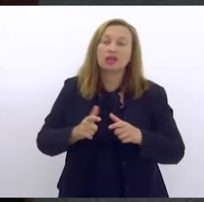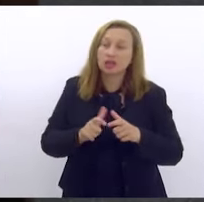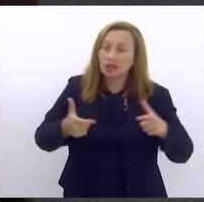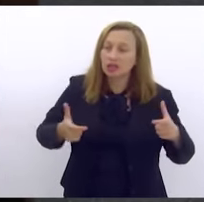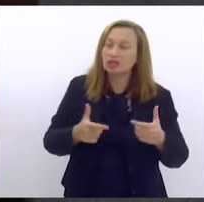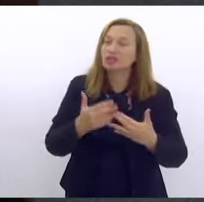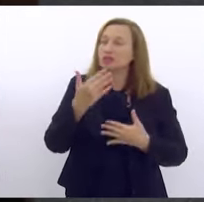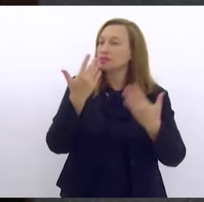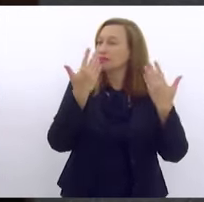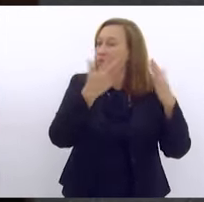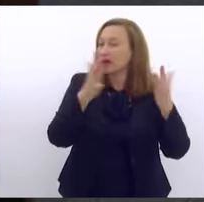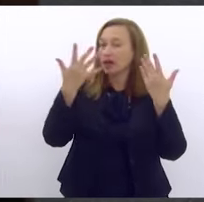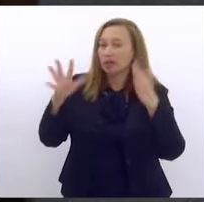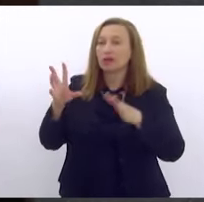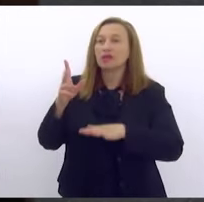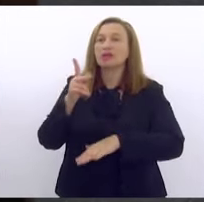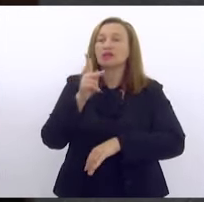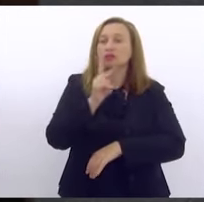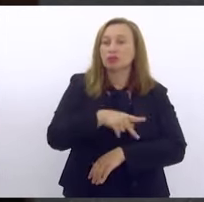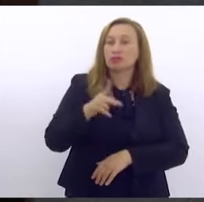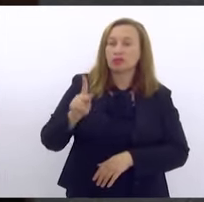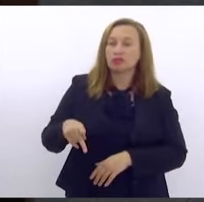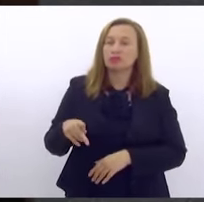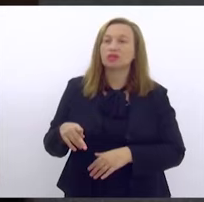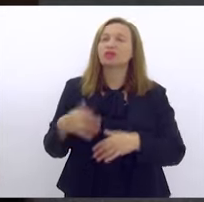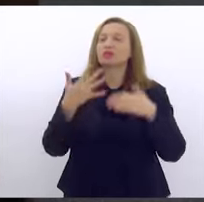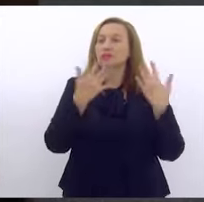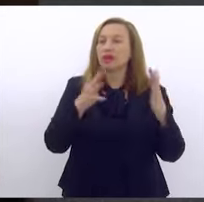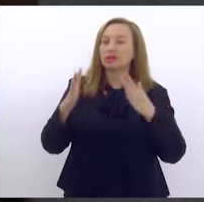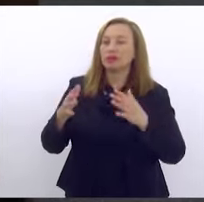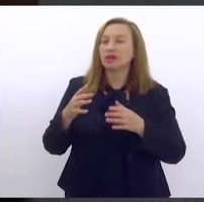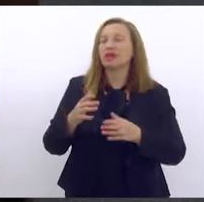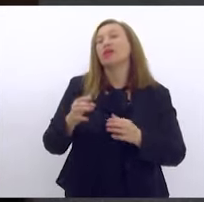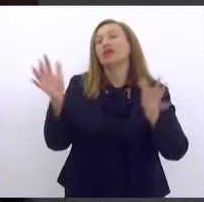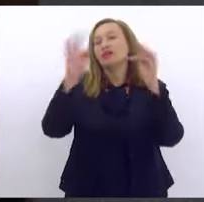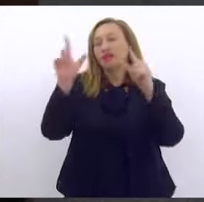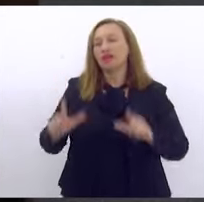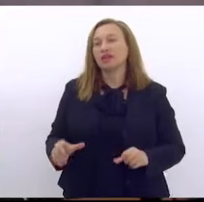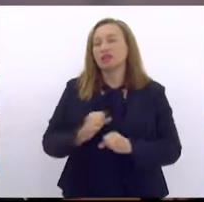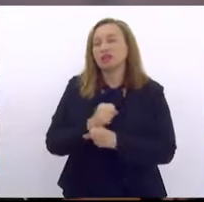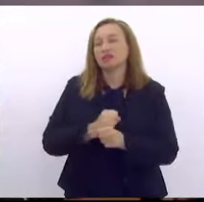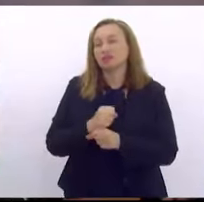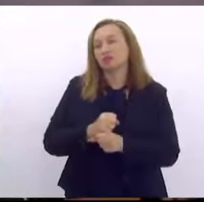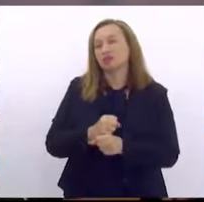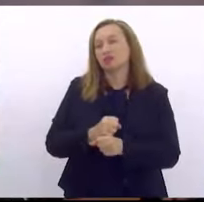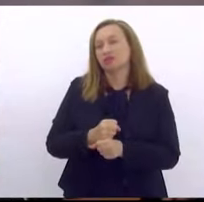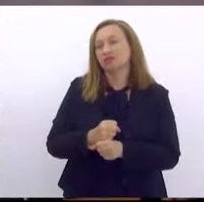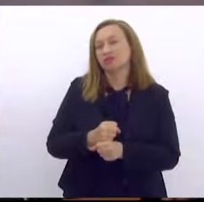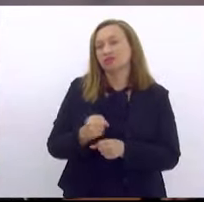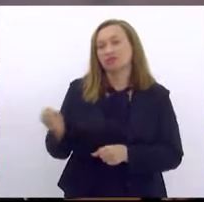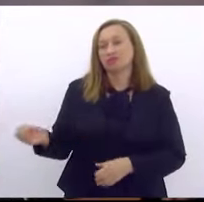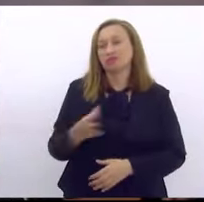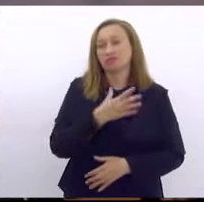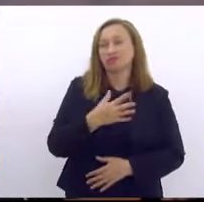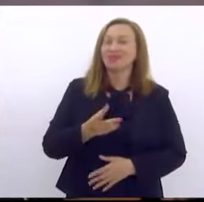É isso. Parabéns aos profissionais, um feliz ano novo, e seguimos na luta para o ano que vem.